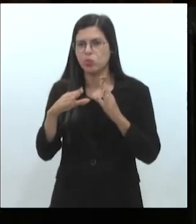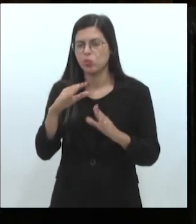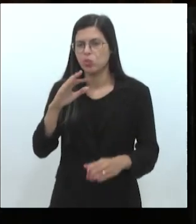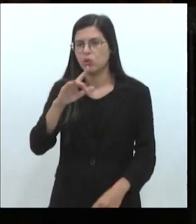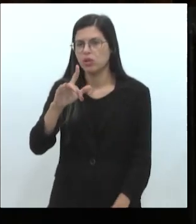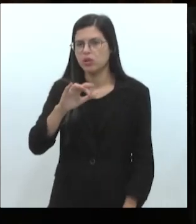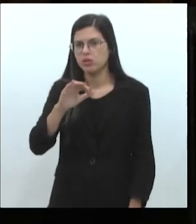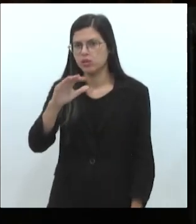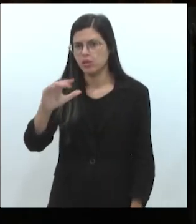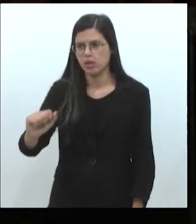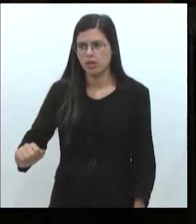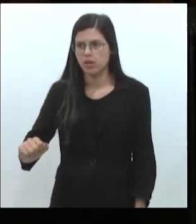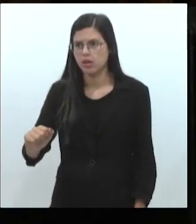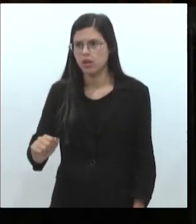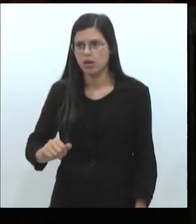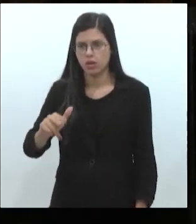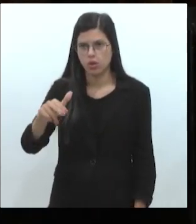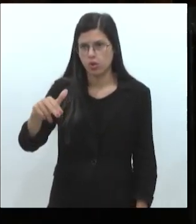nunca